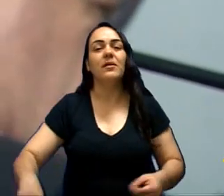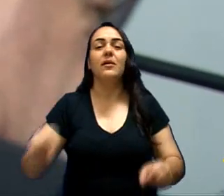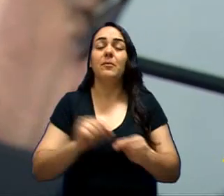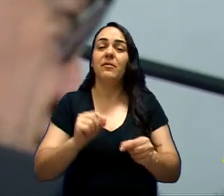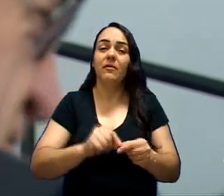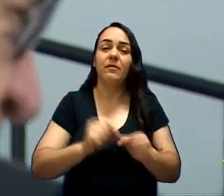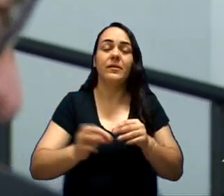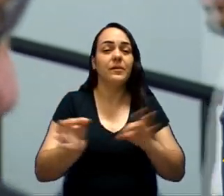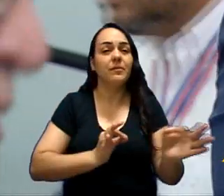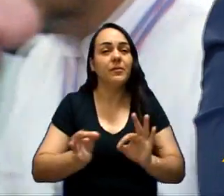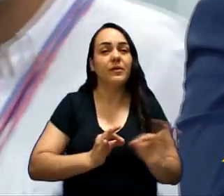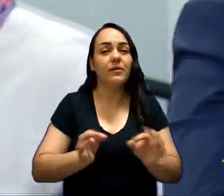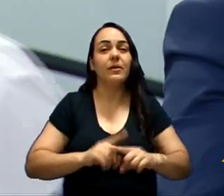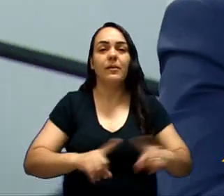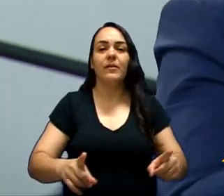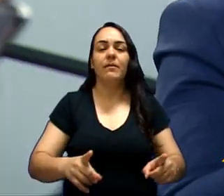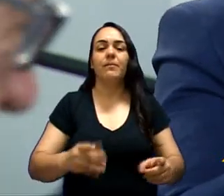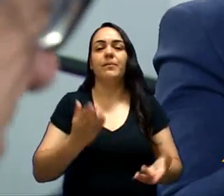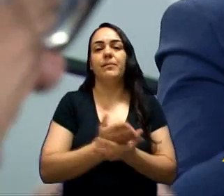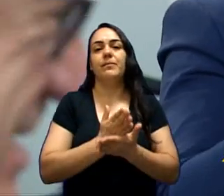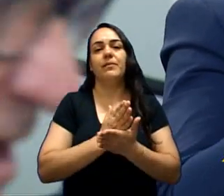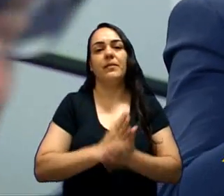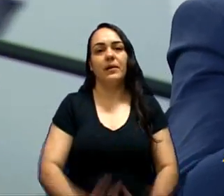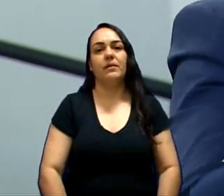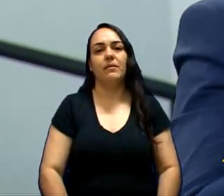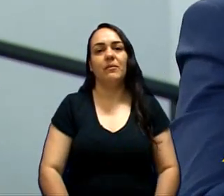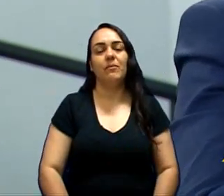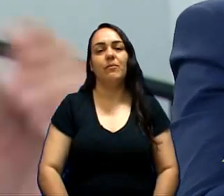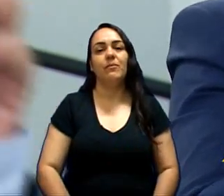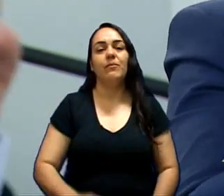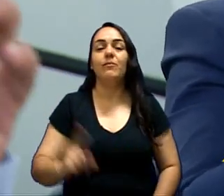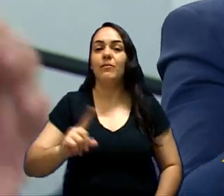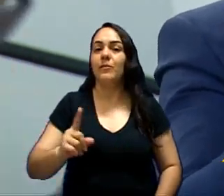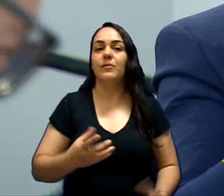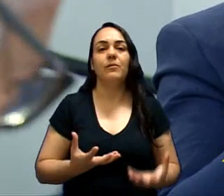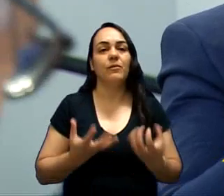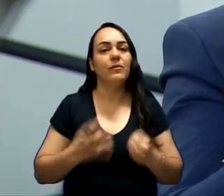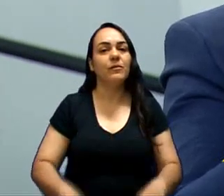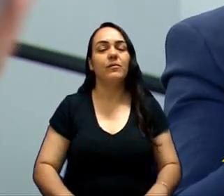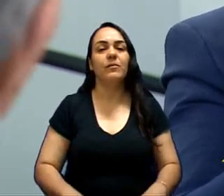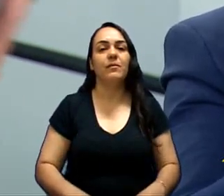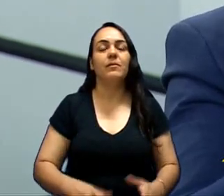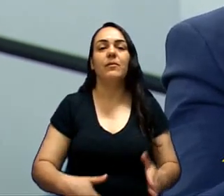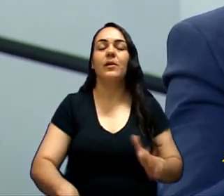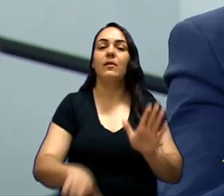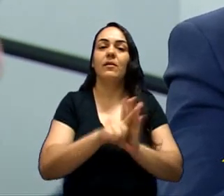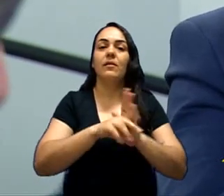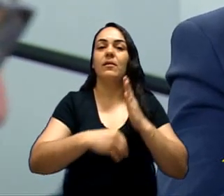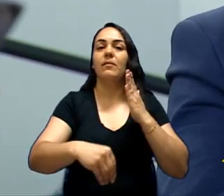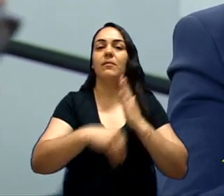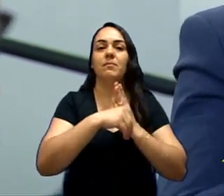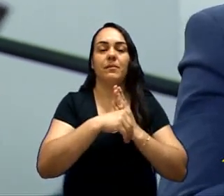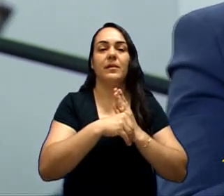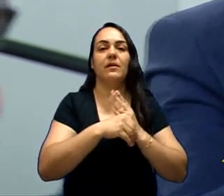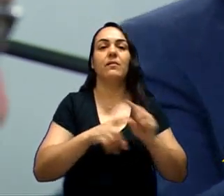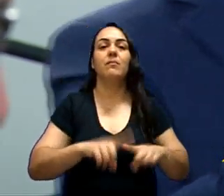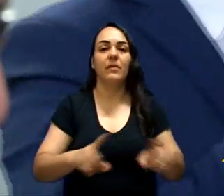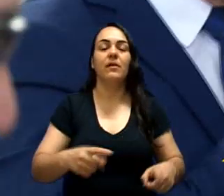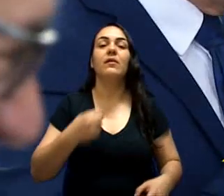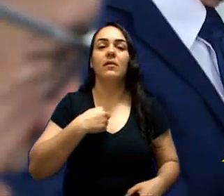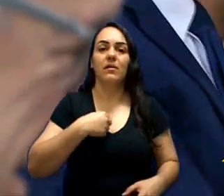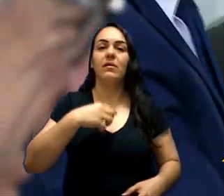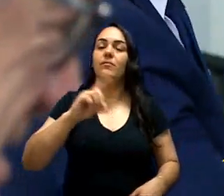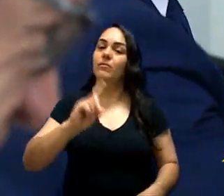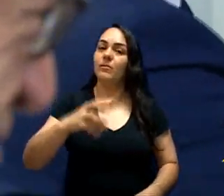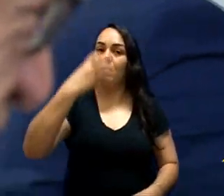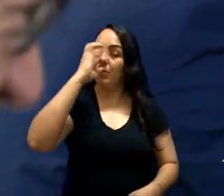emendas. É ridículo, mas deixa comigo. Eu não vim aqui para fazer papel de palhaço, eu vou atrás que é